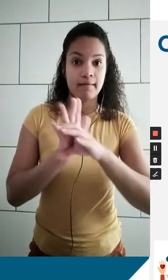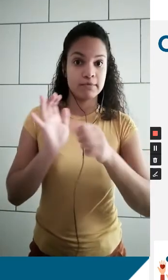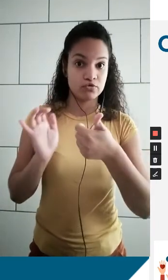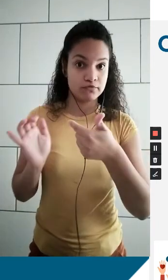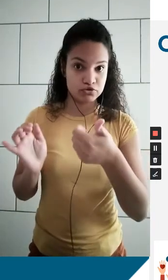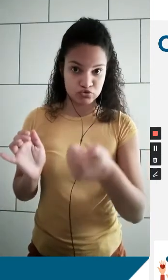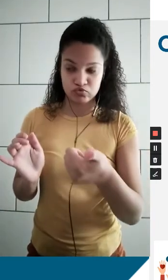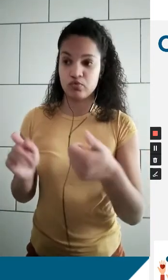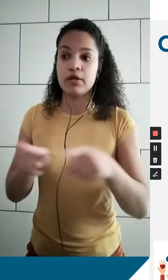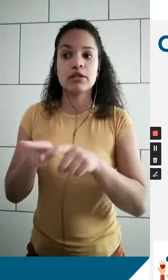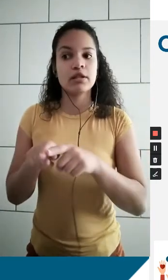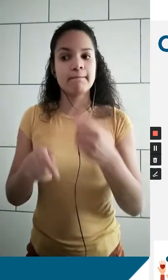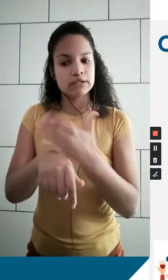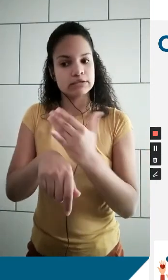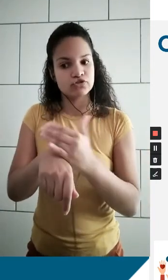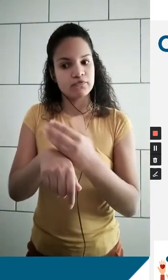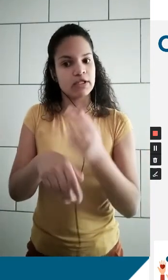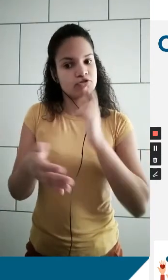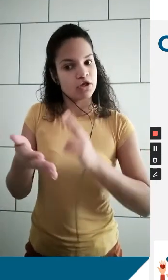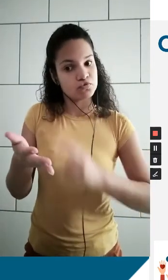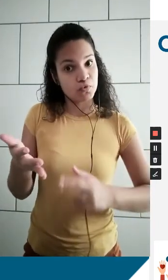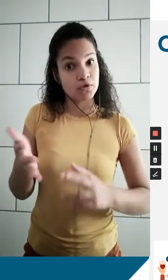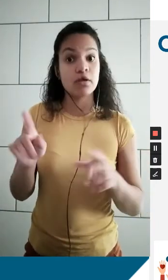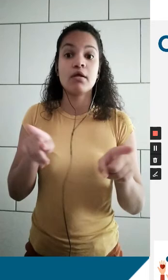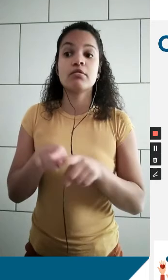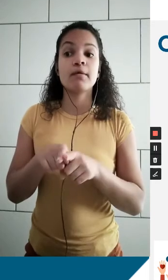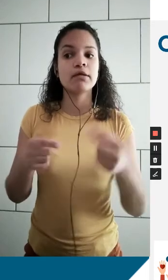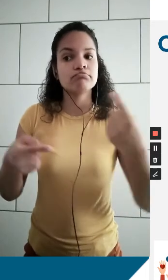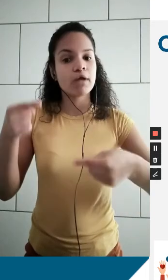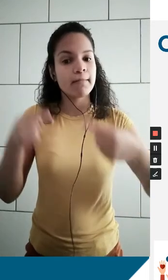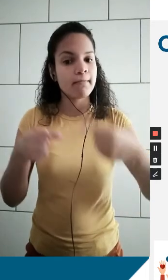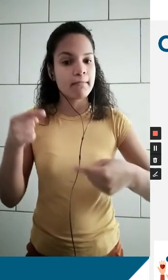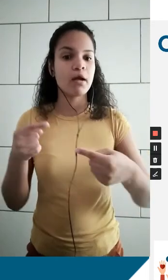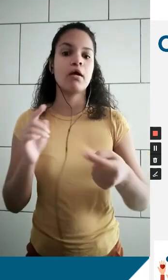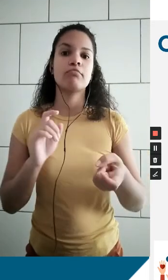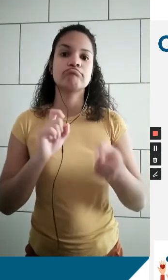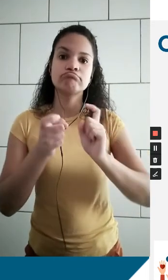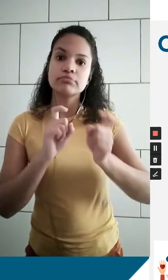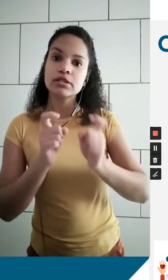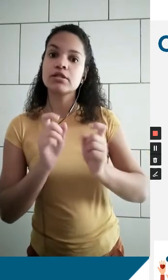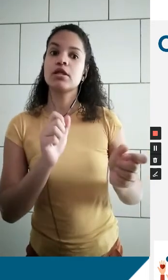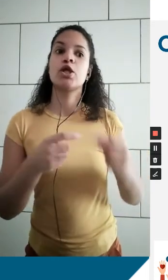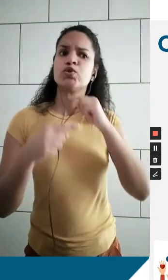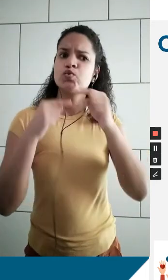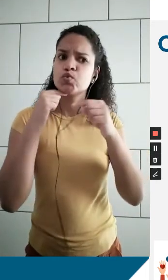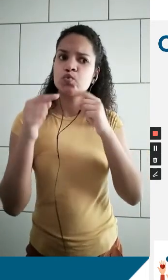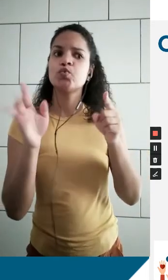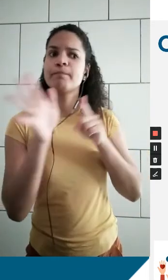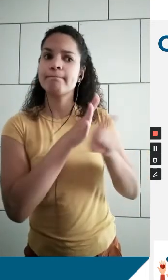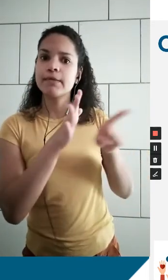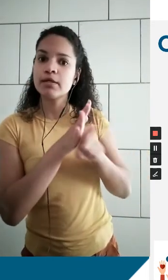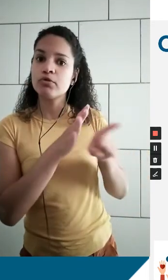vai também sugerir que vocês desenvolvam as atividades do capítulo e que possam discutir e aprofundar dúvidas